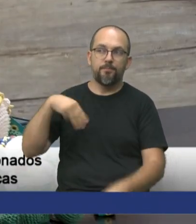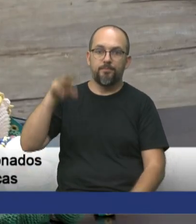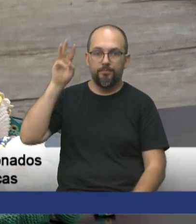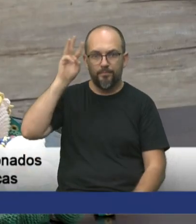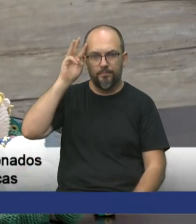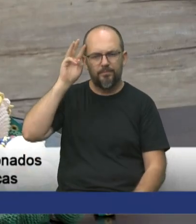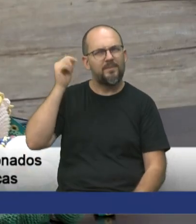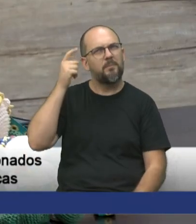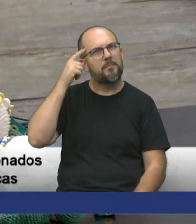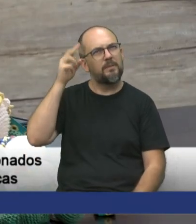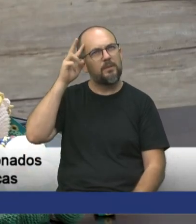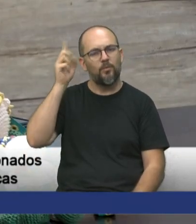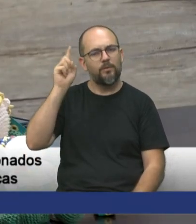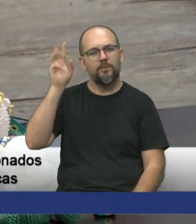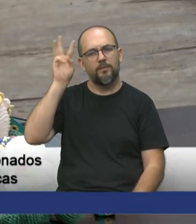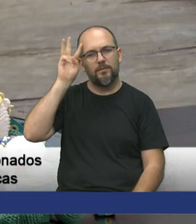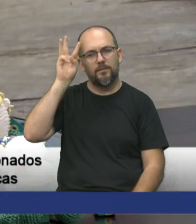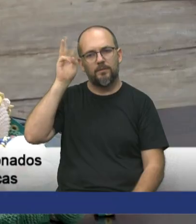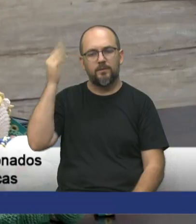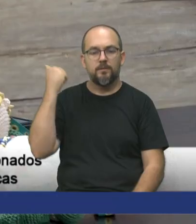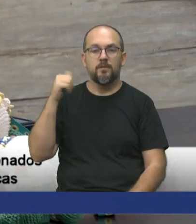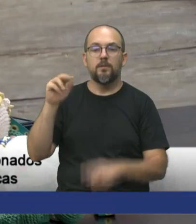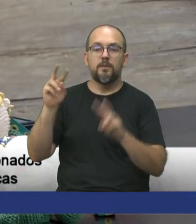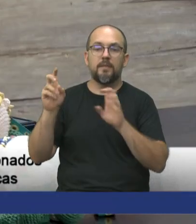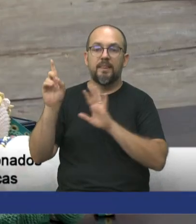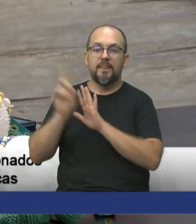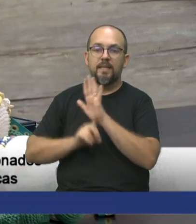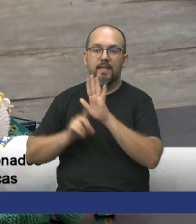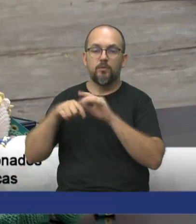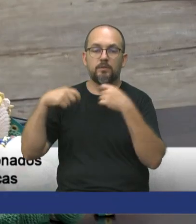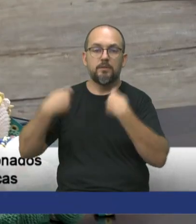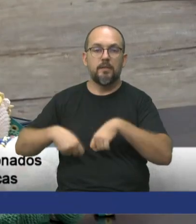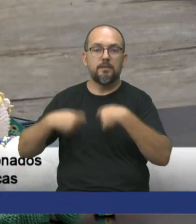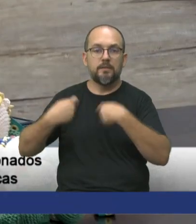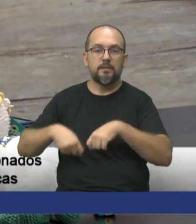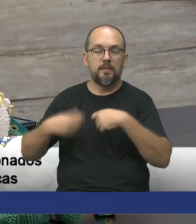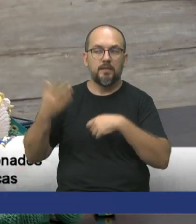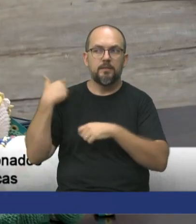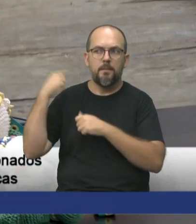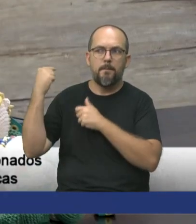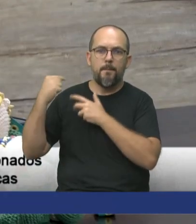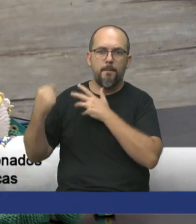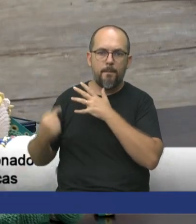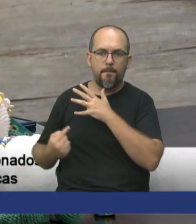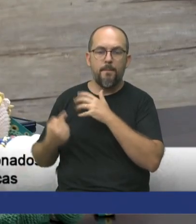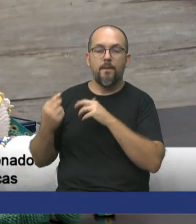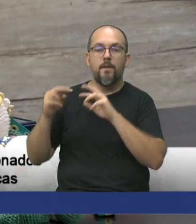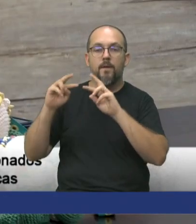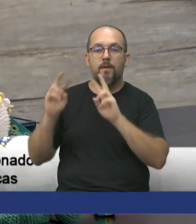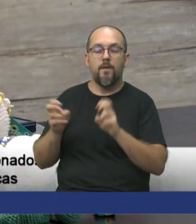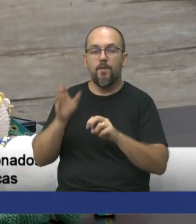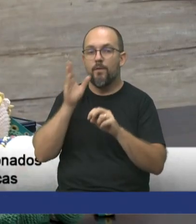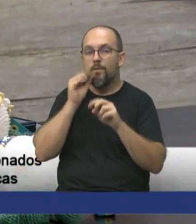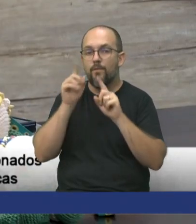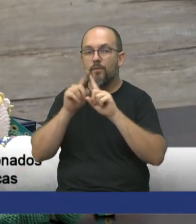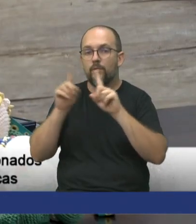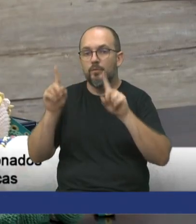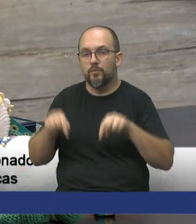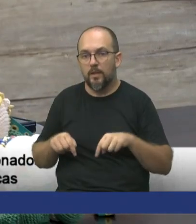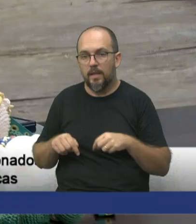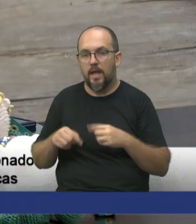com a segunda, né? Os direitos e as necessidades tão importantes das servidoras, dos